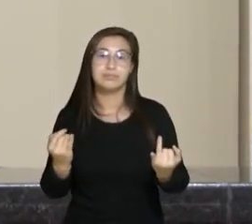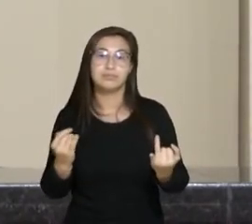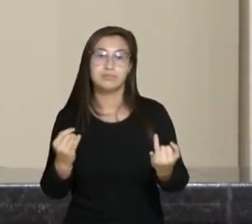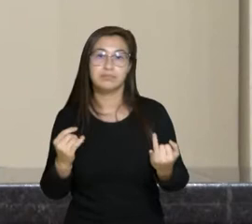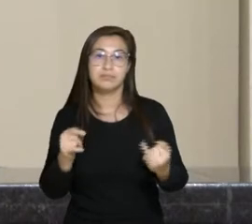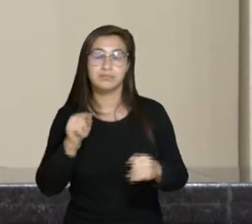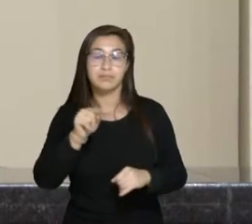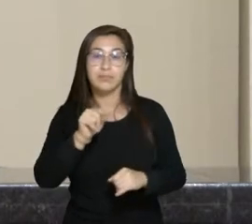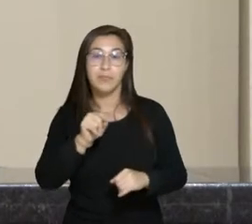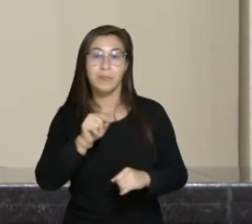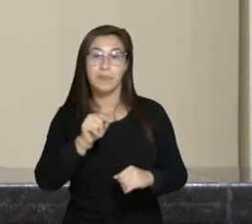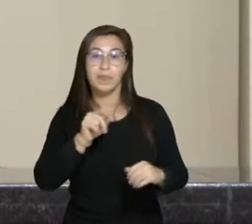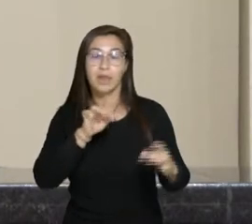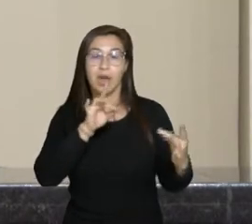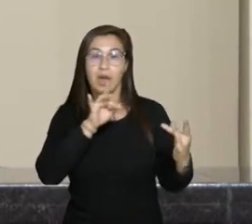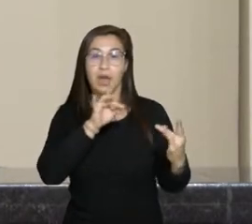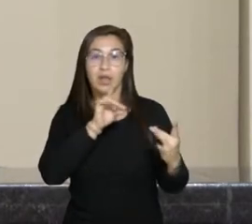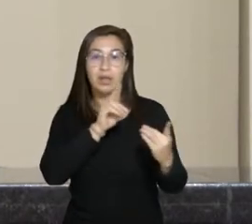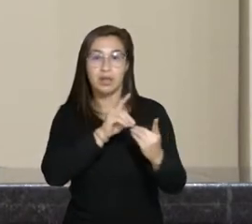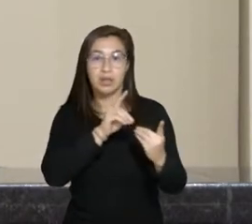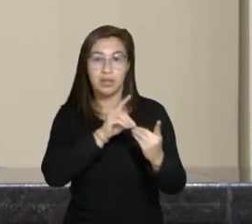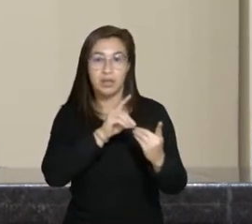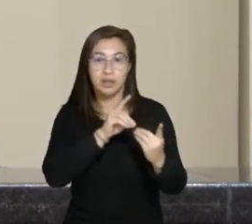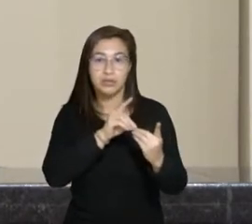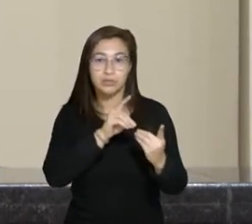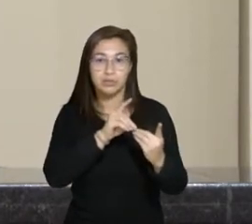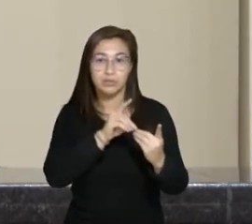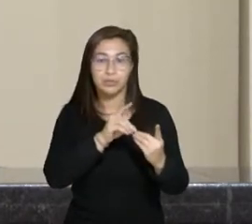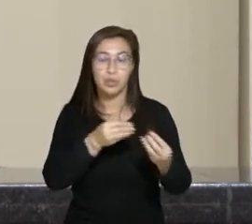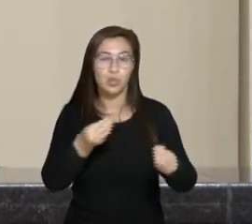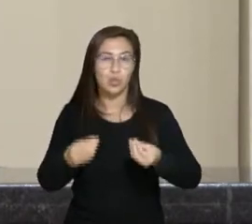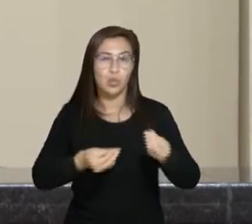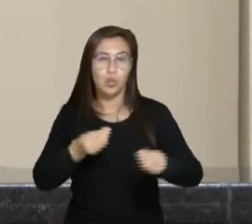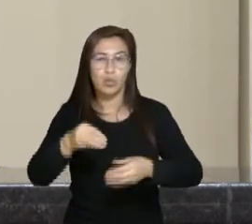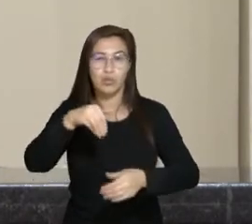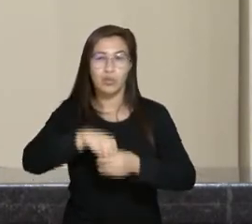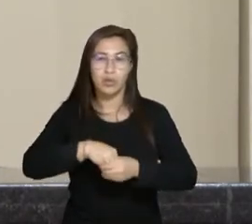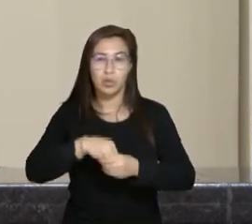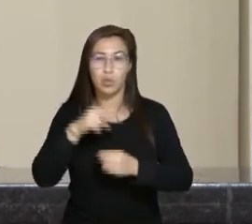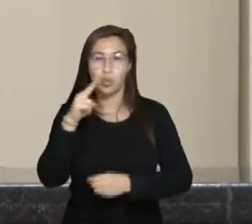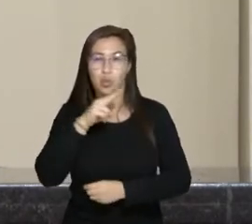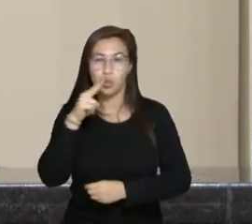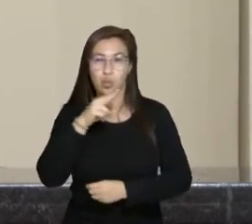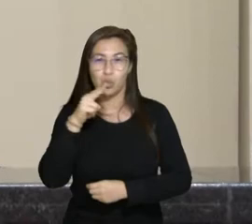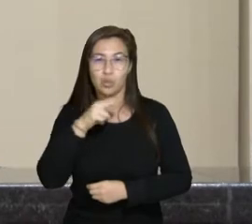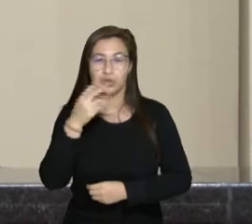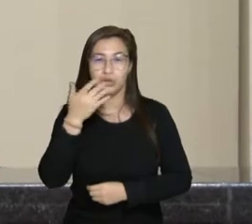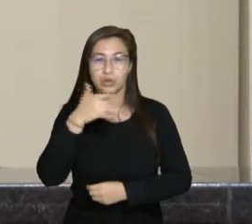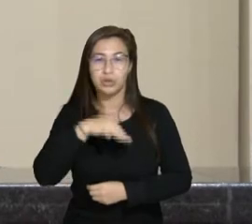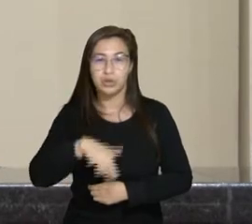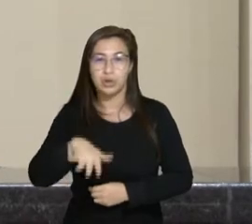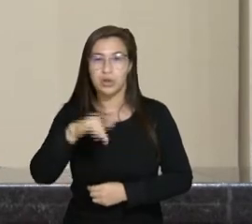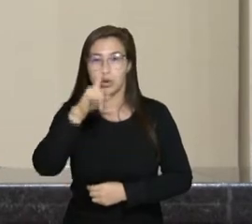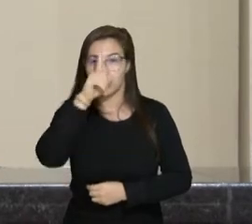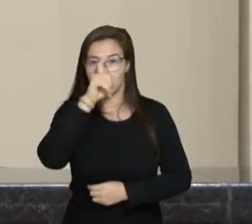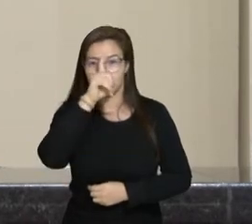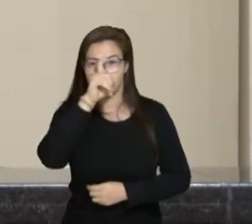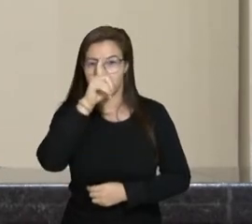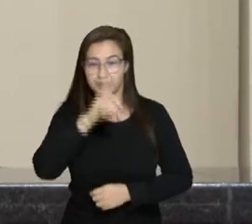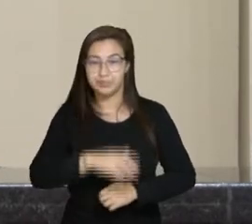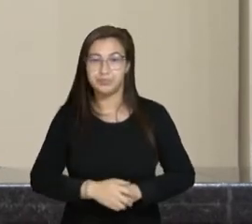dos atendimentos prestados na emergência do hospital infantil Joana de Gusmão em